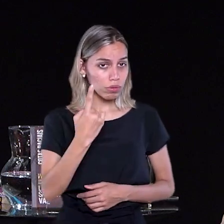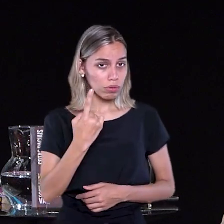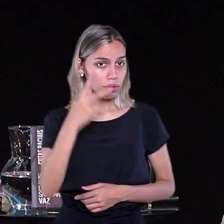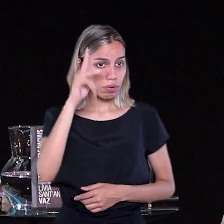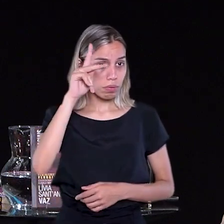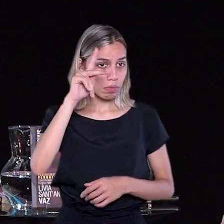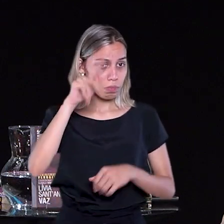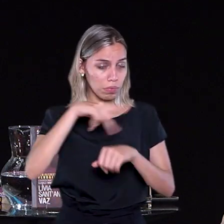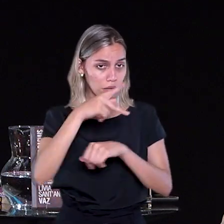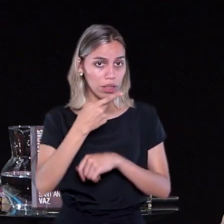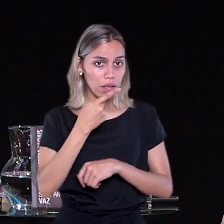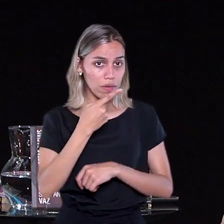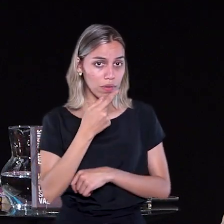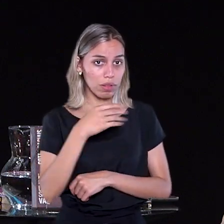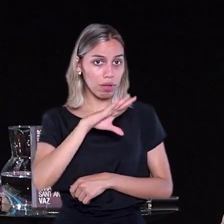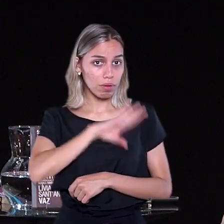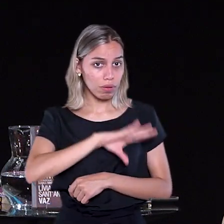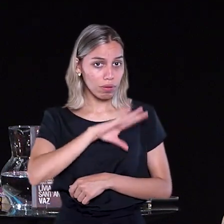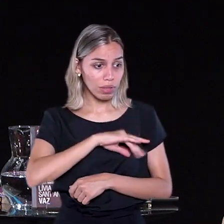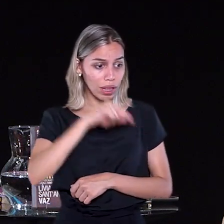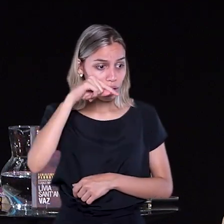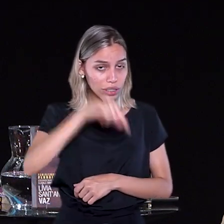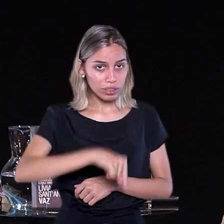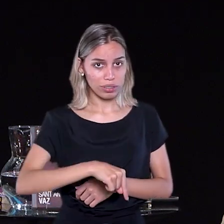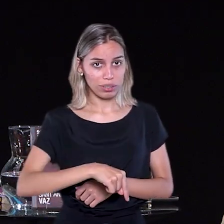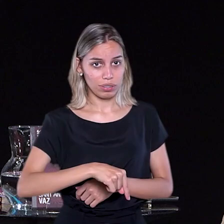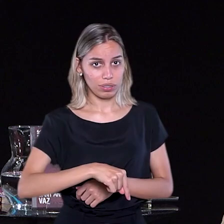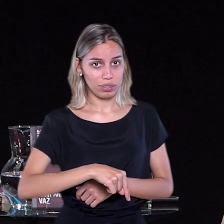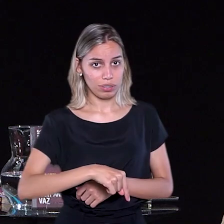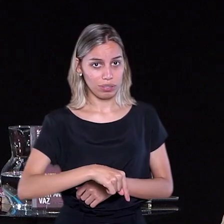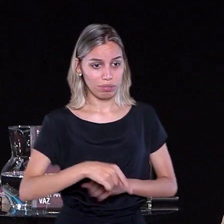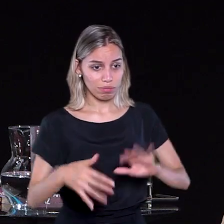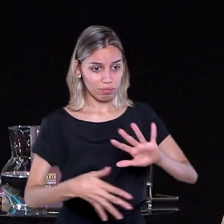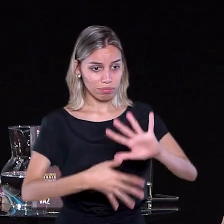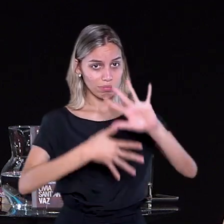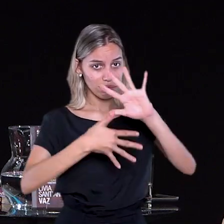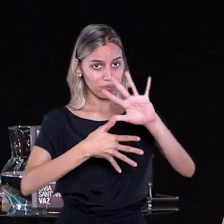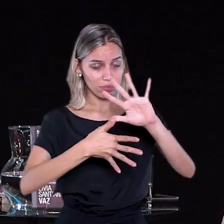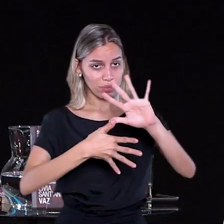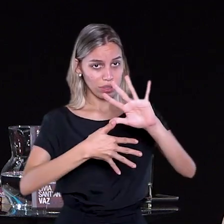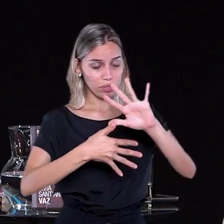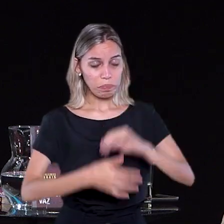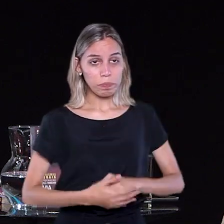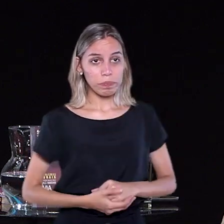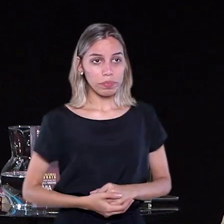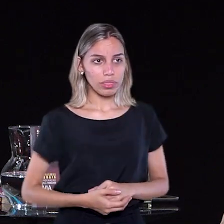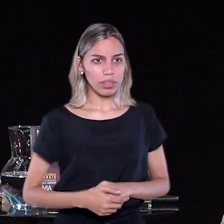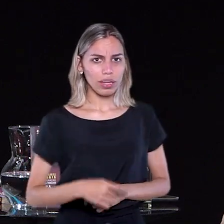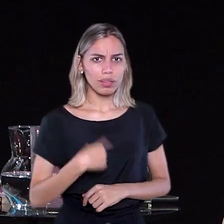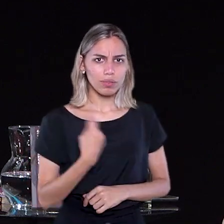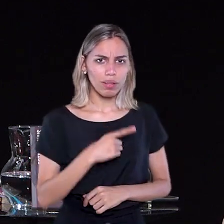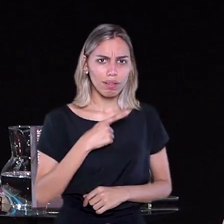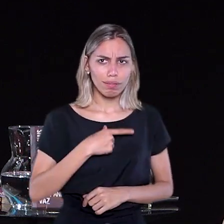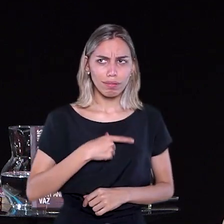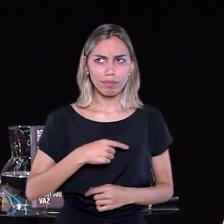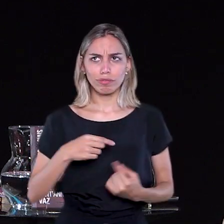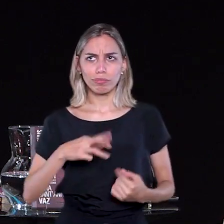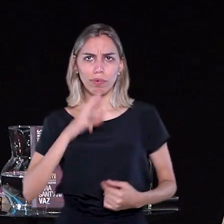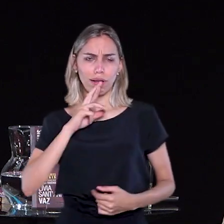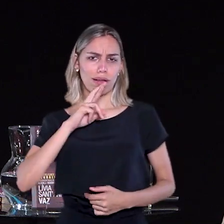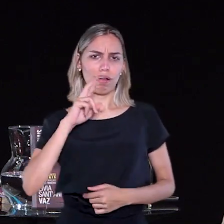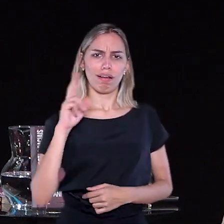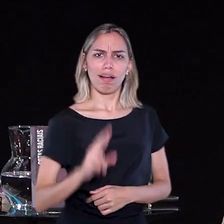não é? Com certeza. Eu vou lembrar a Lélia Gonzalez, quando ela fala no português. Né? A gente tem um português no Brasil